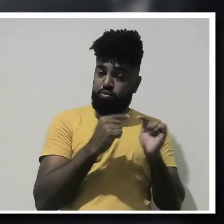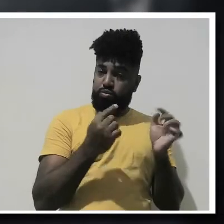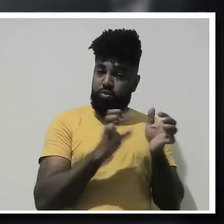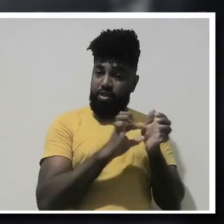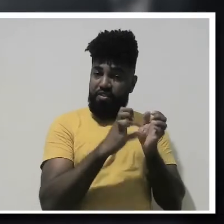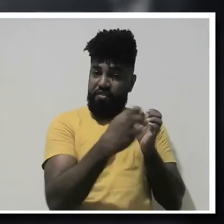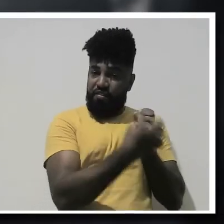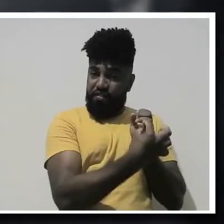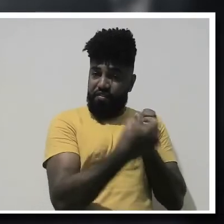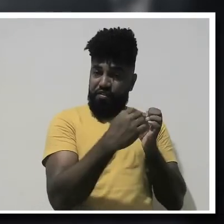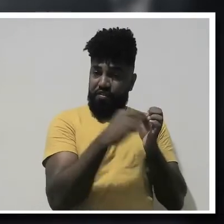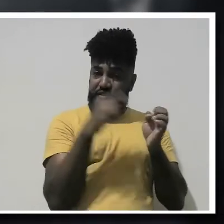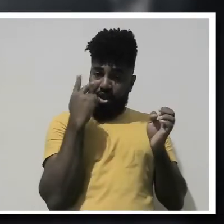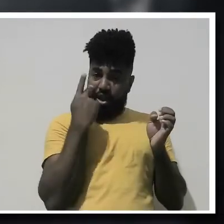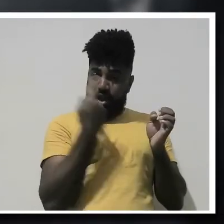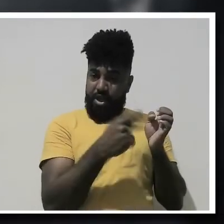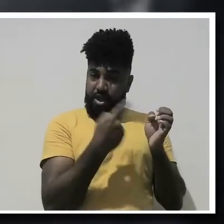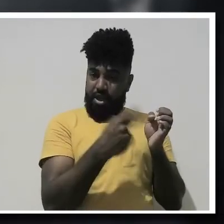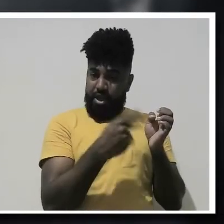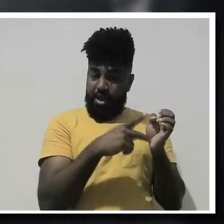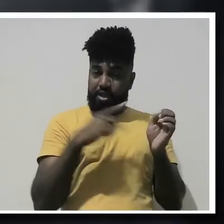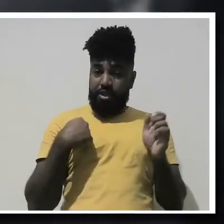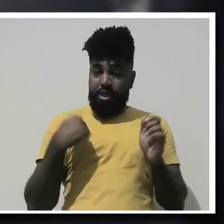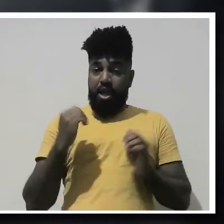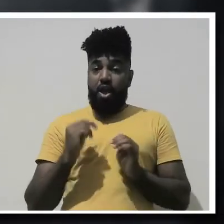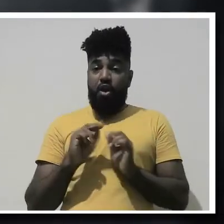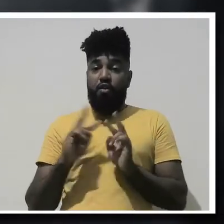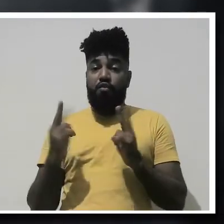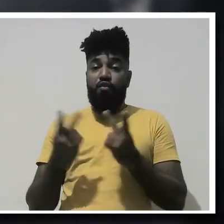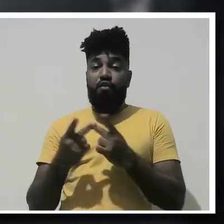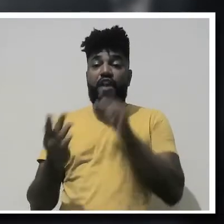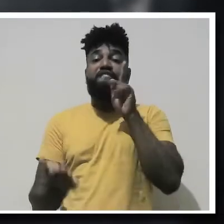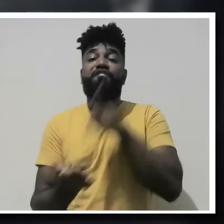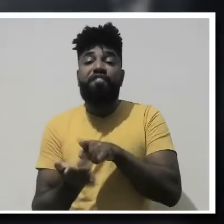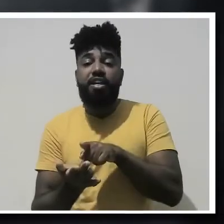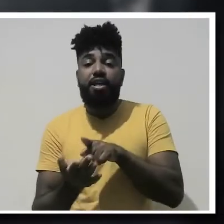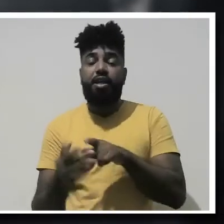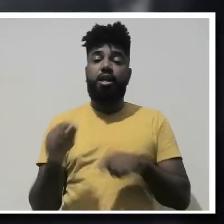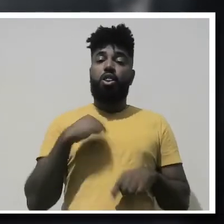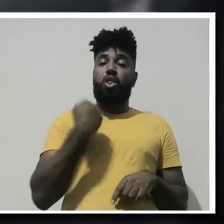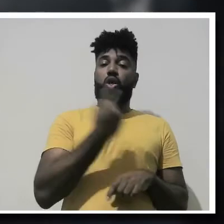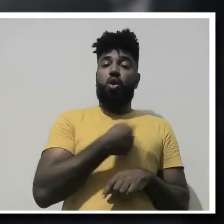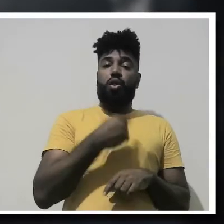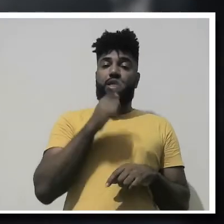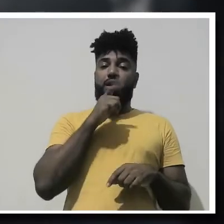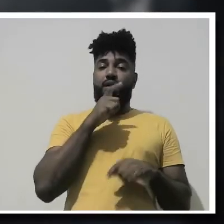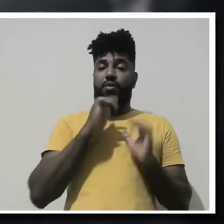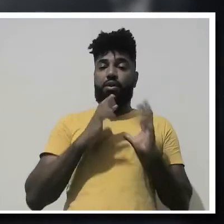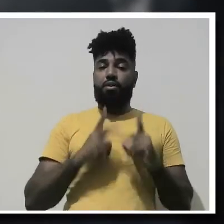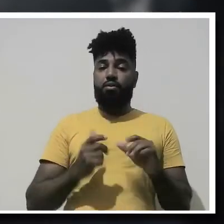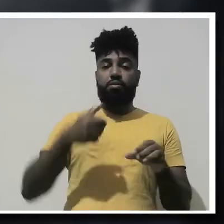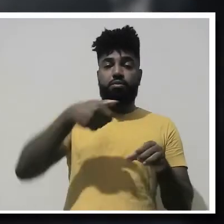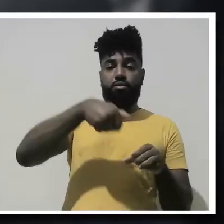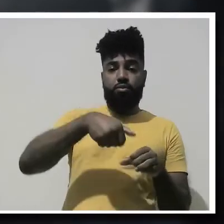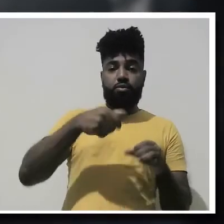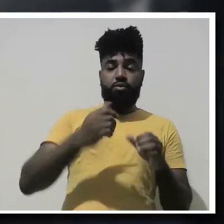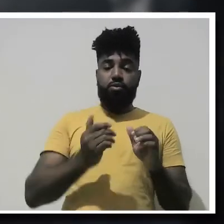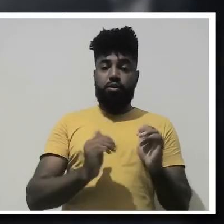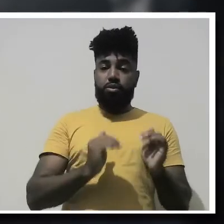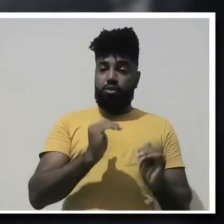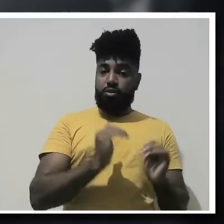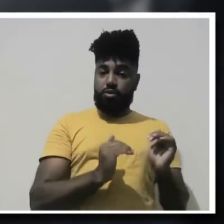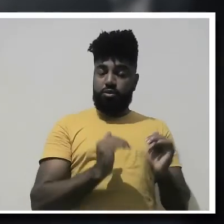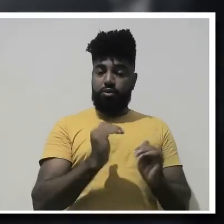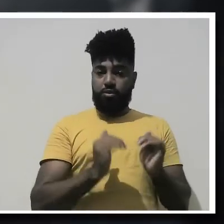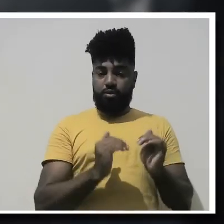de volume nominal. Agora, para a gente saber o volume real, o volume exato desse piquenômetro, nós precisamos fazer a calibração dele com água destilada. Para